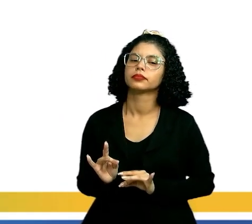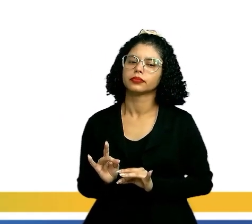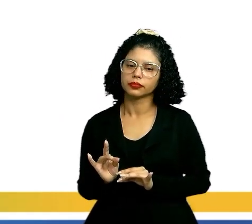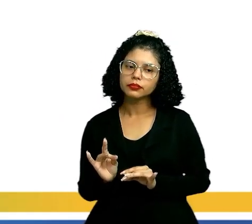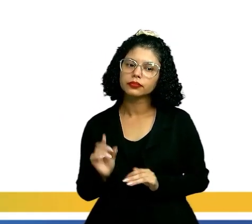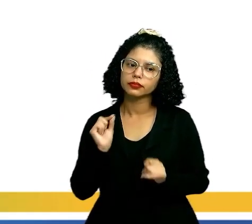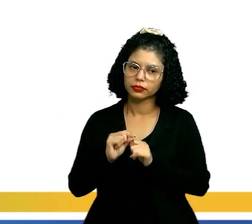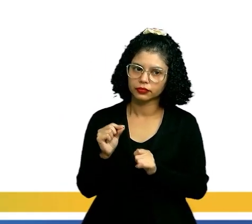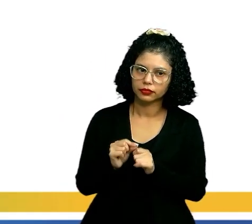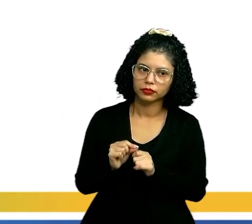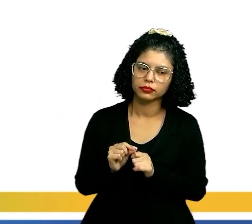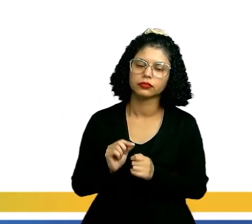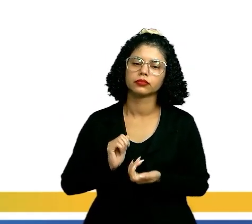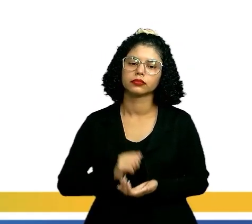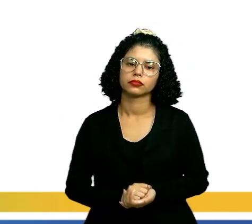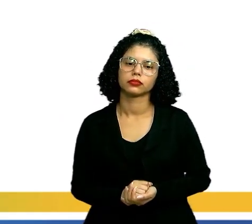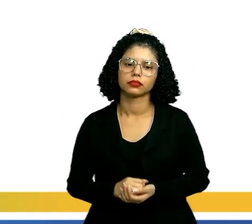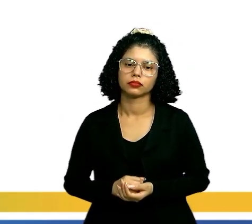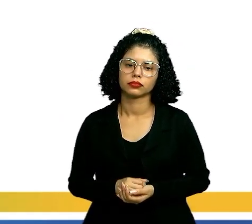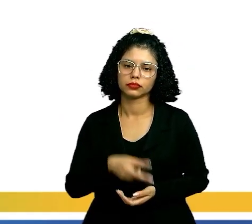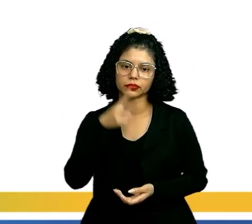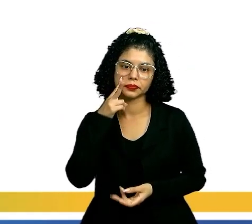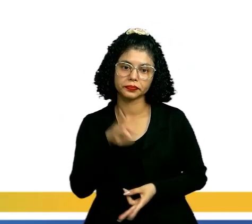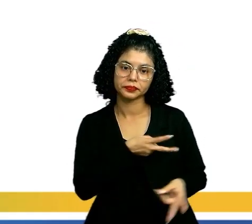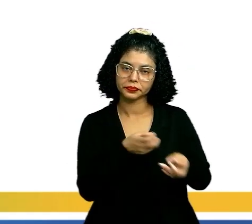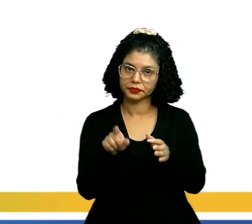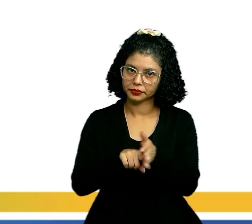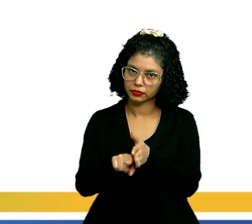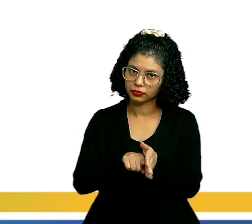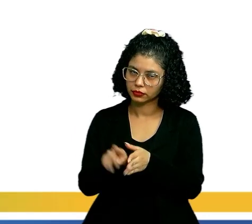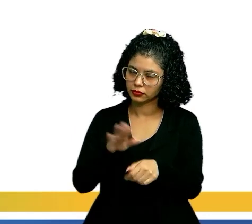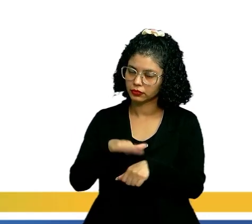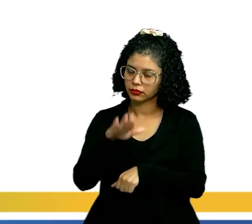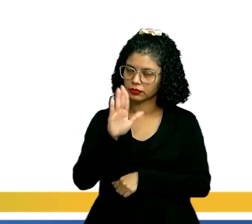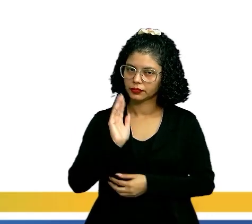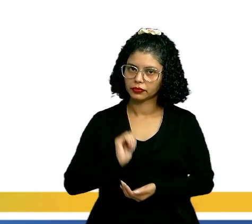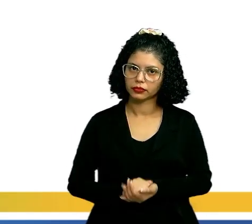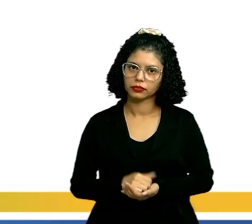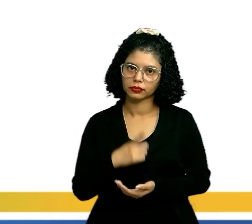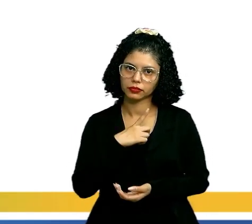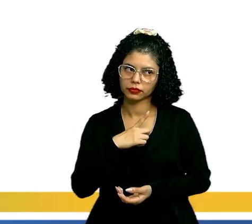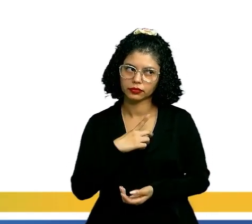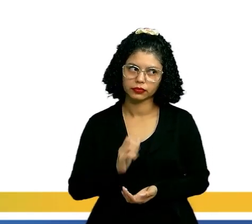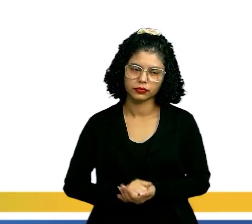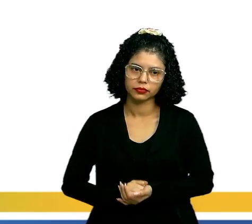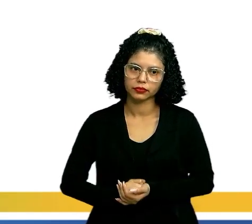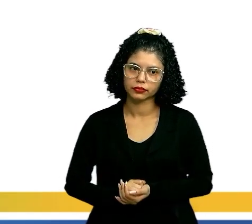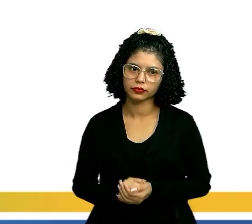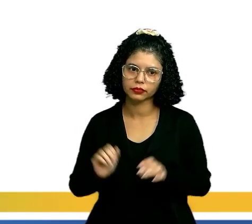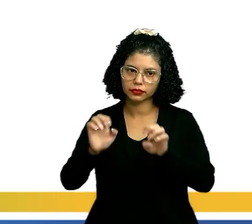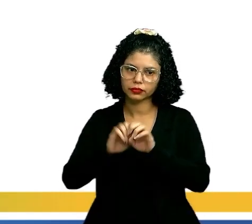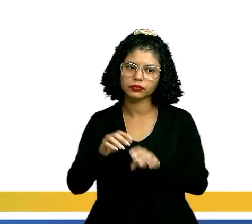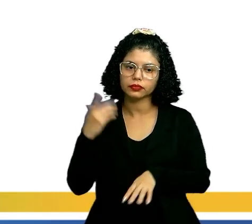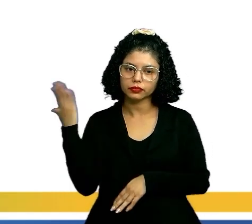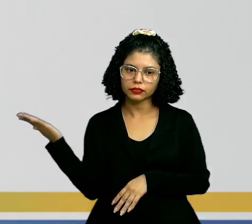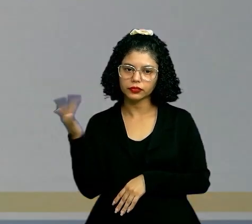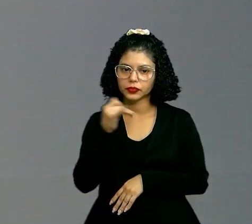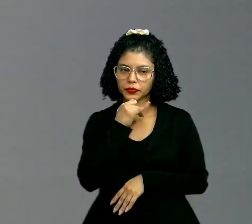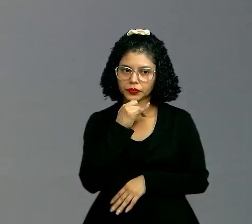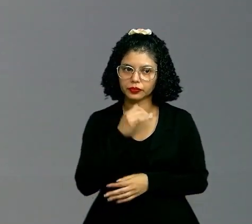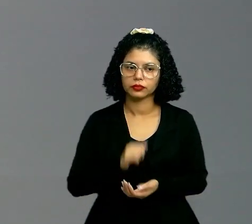com traços. Depois você pode pesquisar mais algumas obras. Eu tenho nessa escultura, por